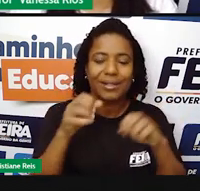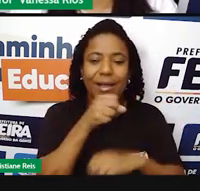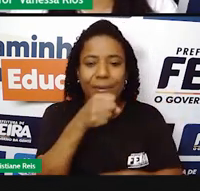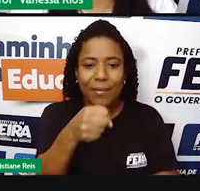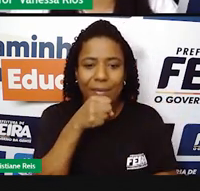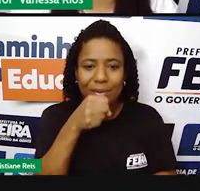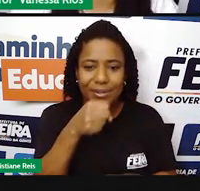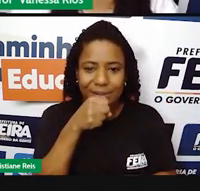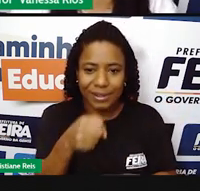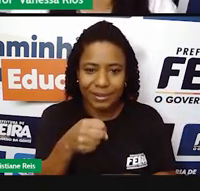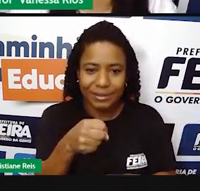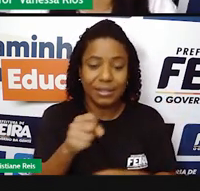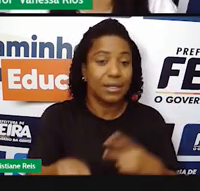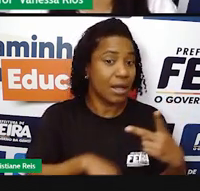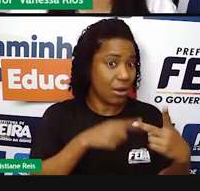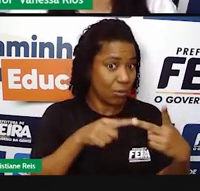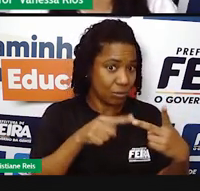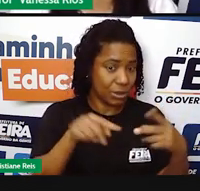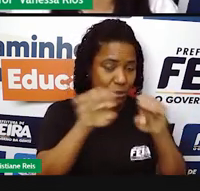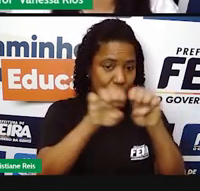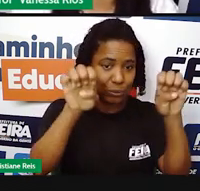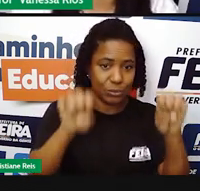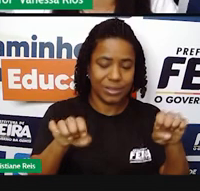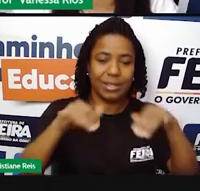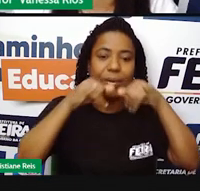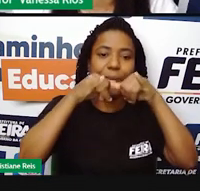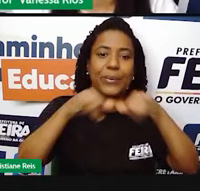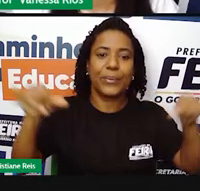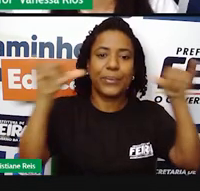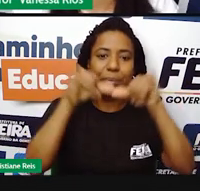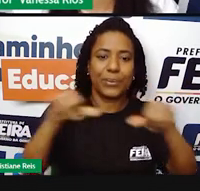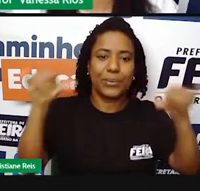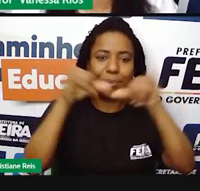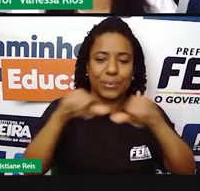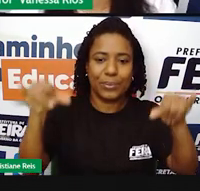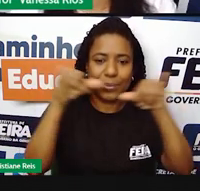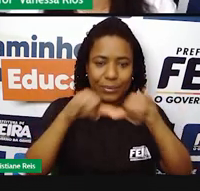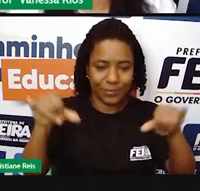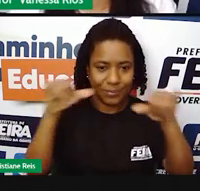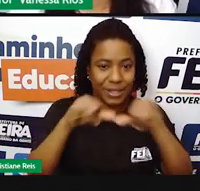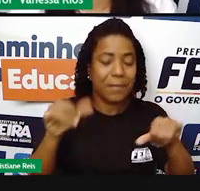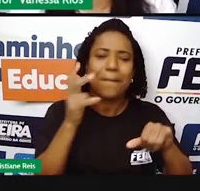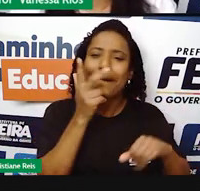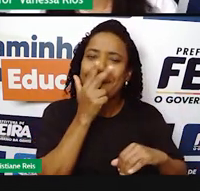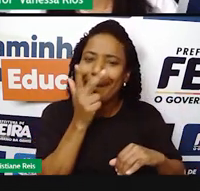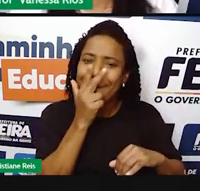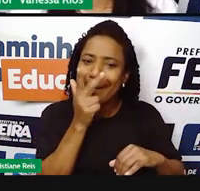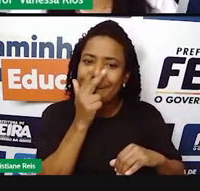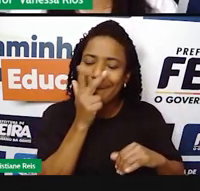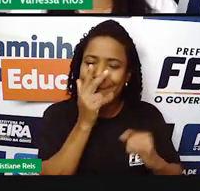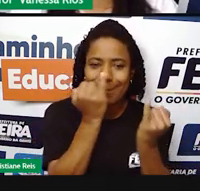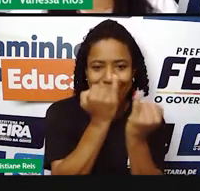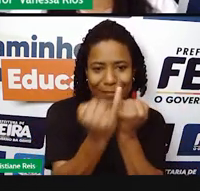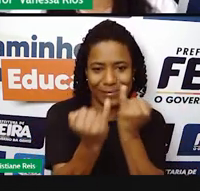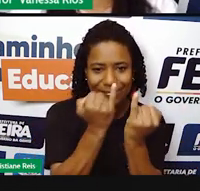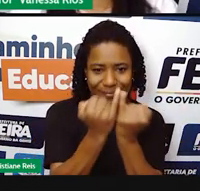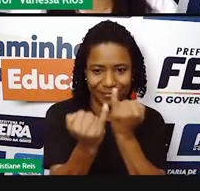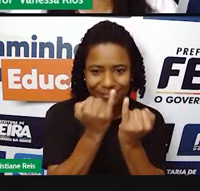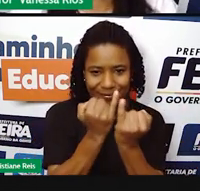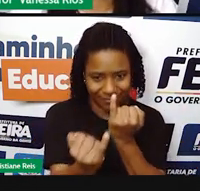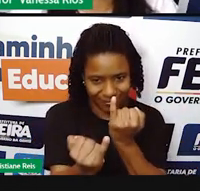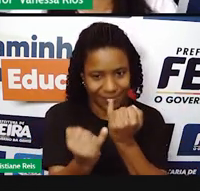é muito parecida com a estrutura, com a forma de organização do gênero textual notícia. Os dois